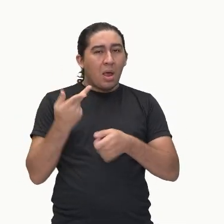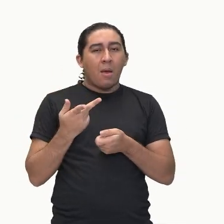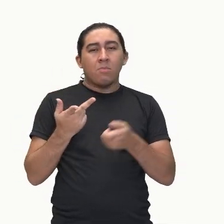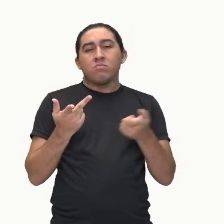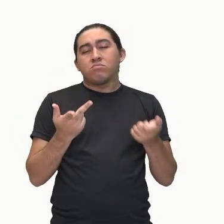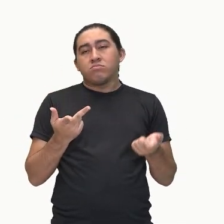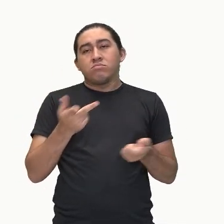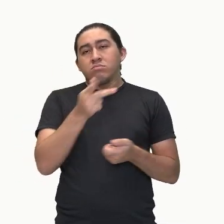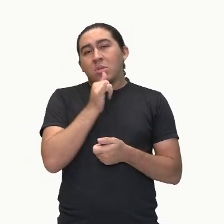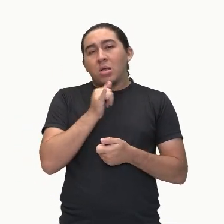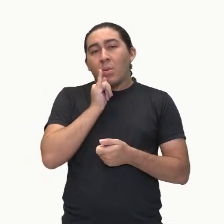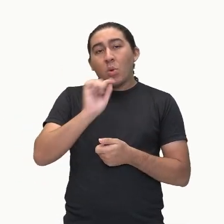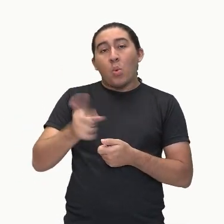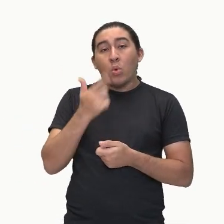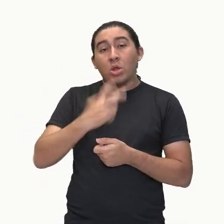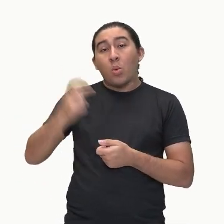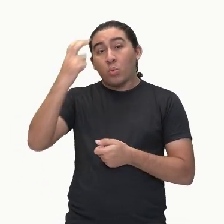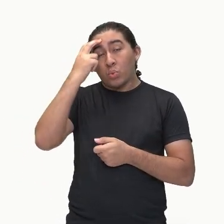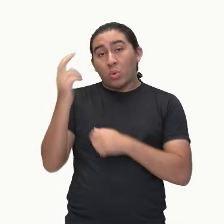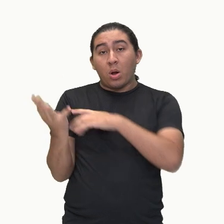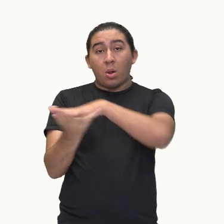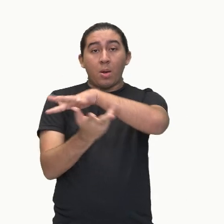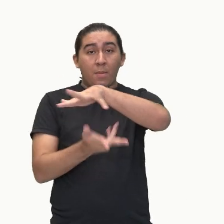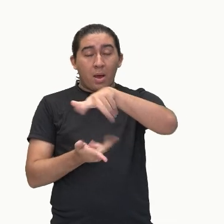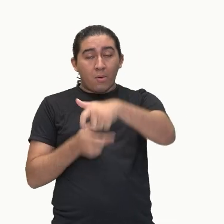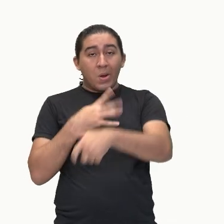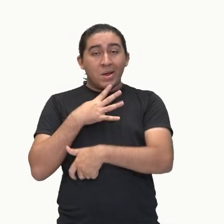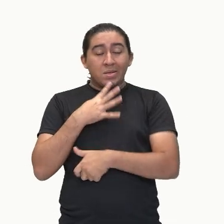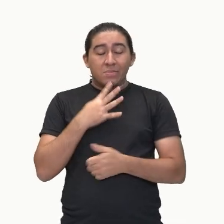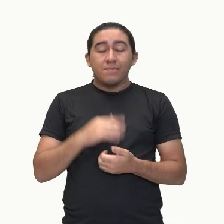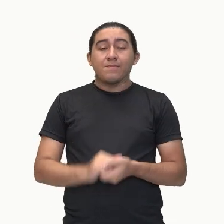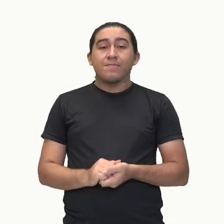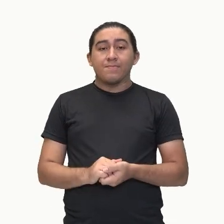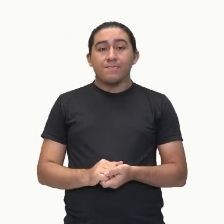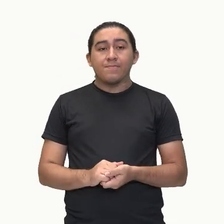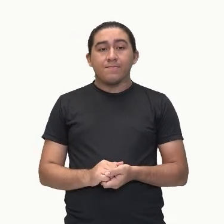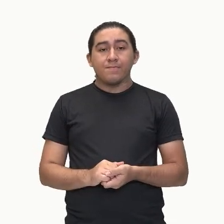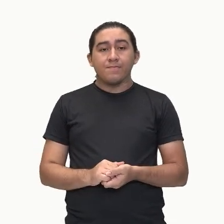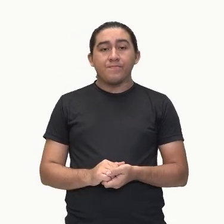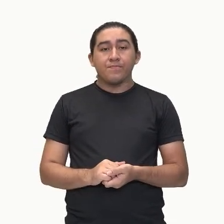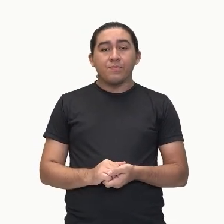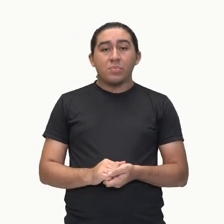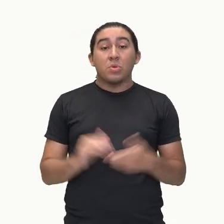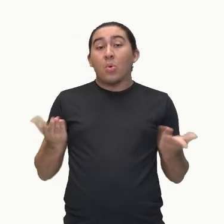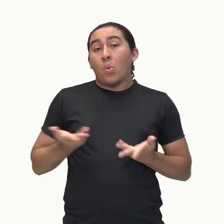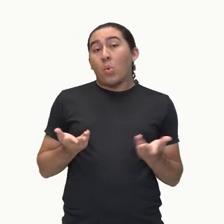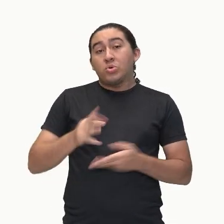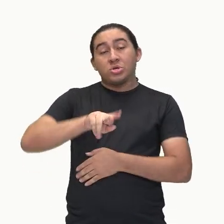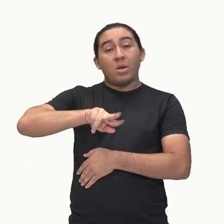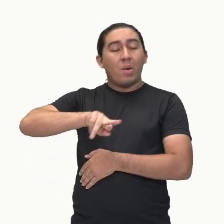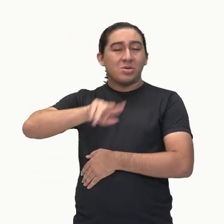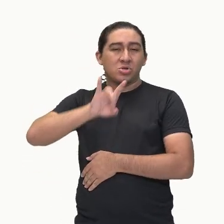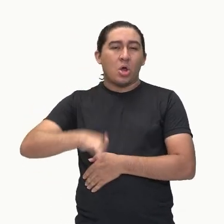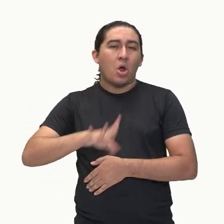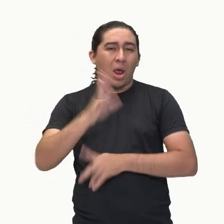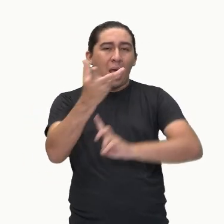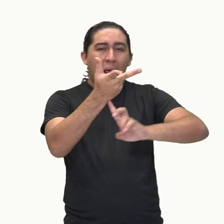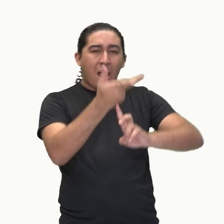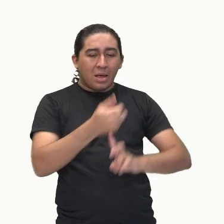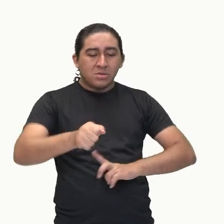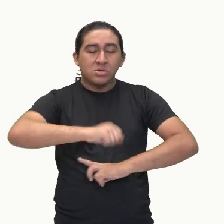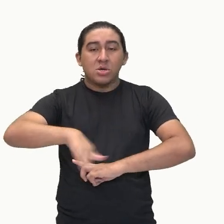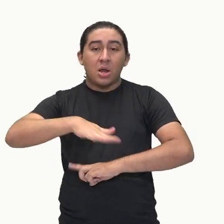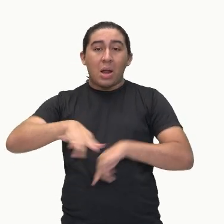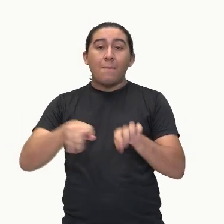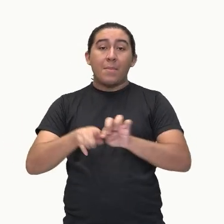uma cultura a âmbito global. Atualmente, não somente na arte em geral, mas no